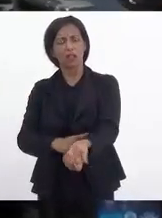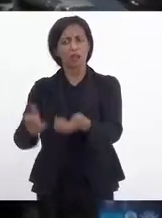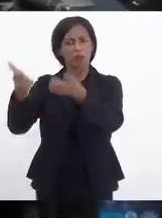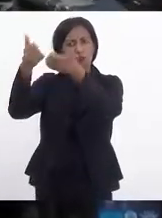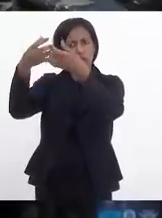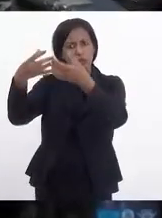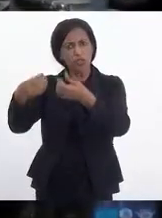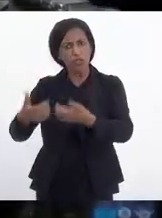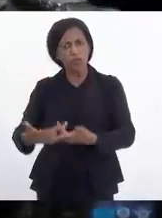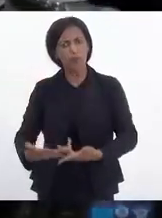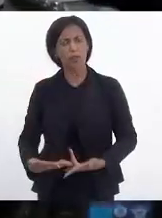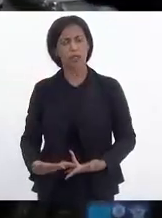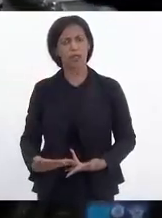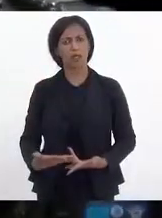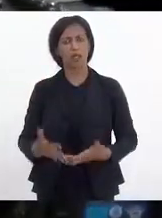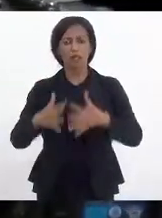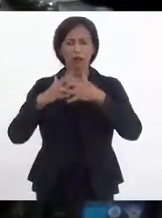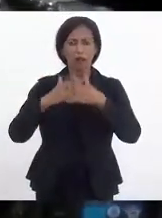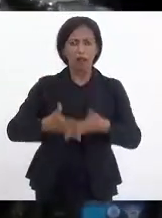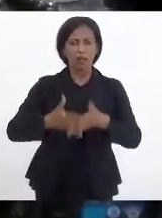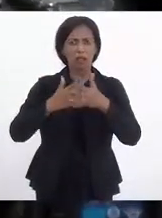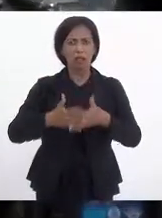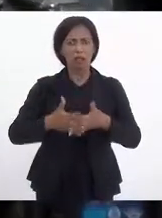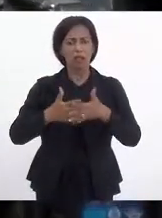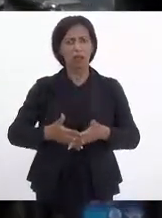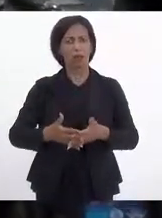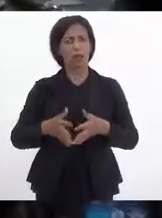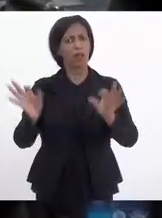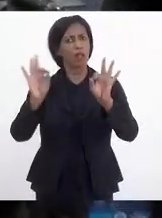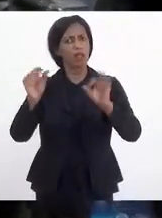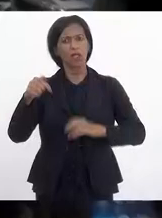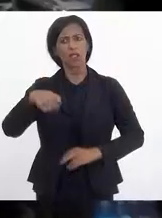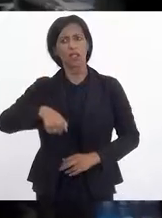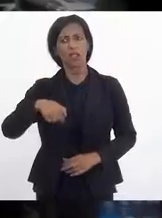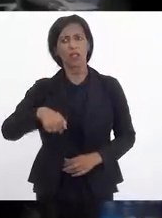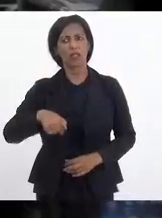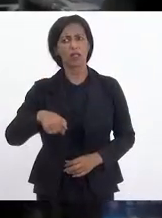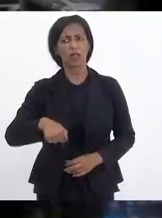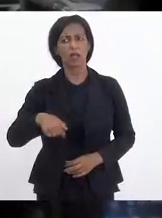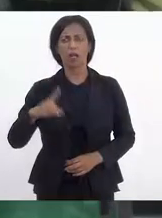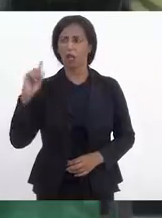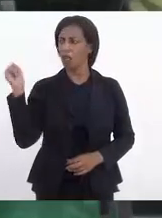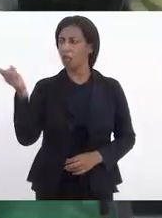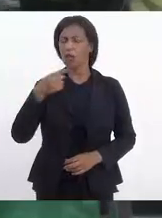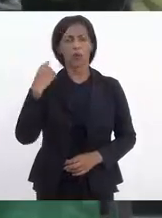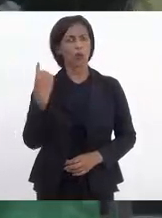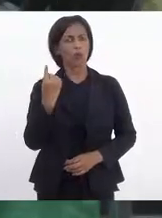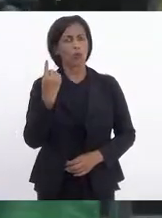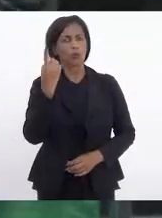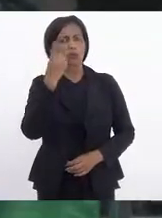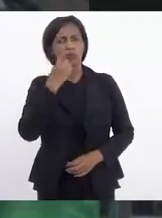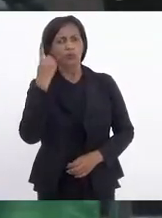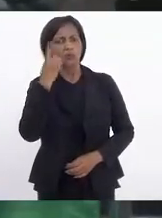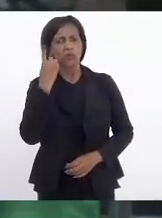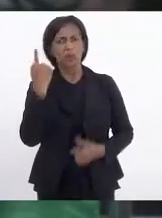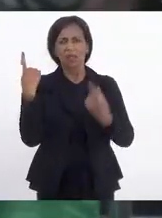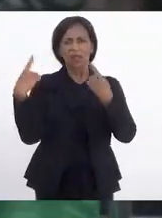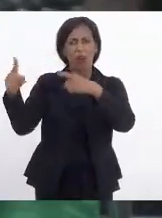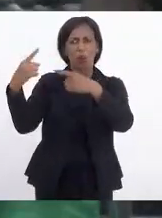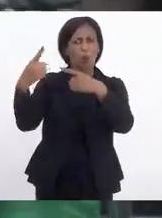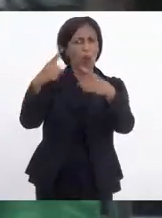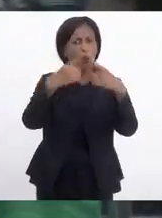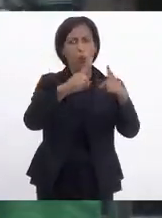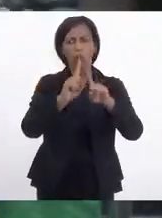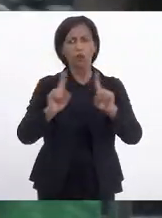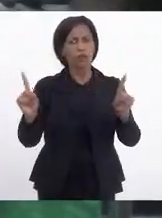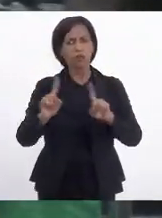explique que vai nos atrapalhar ninguém aqui nenhum Deputado está contra